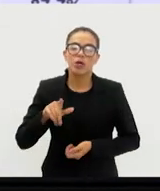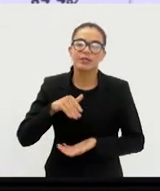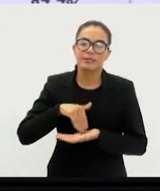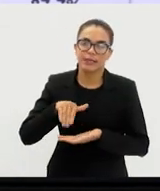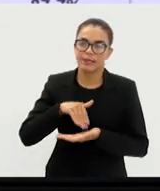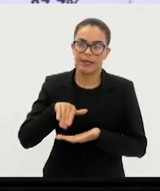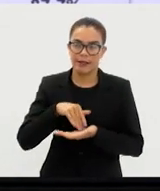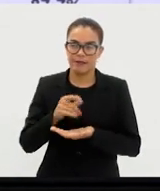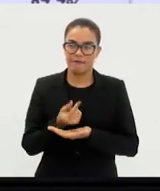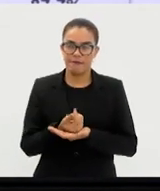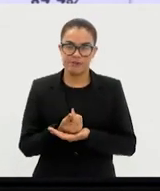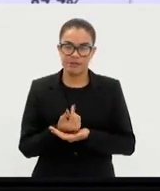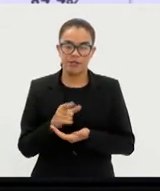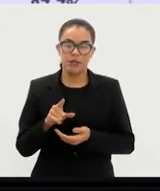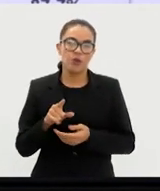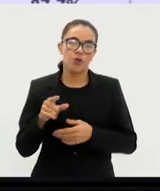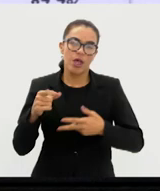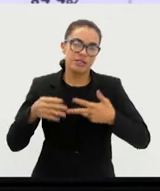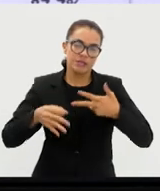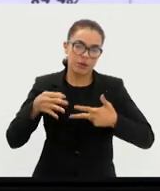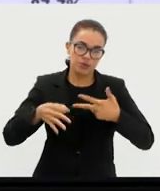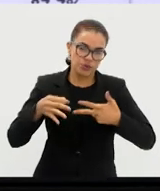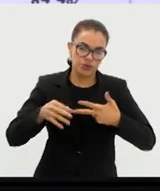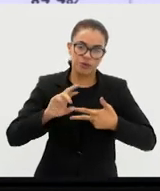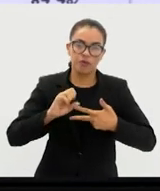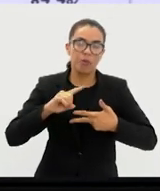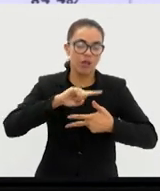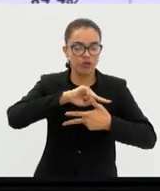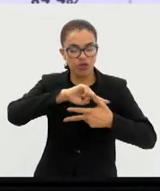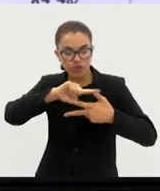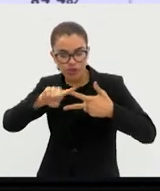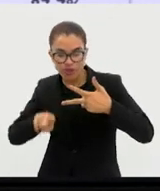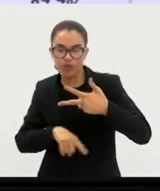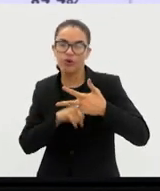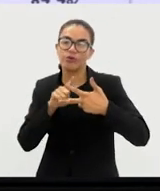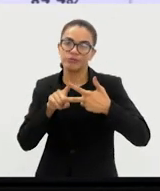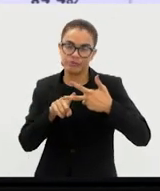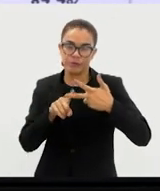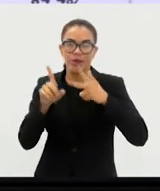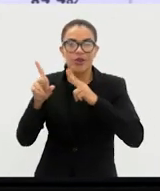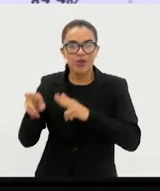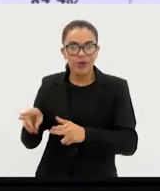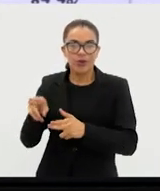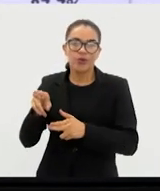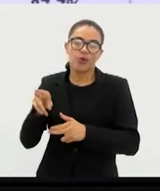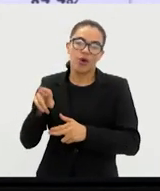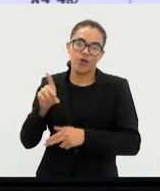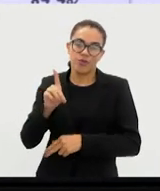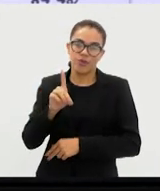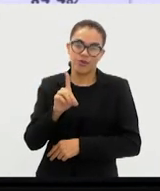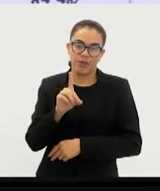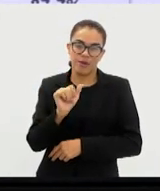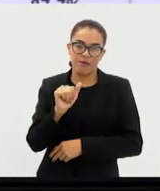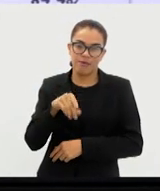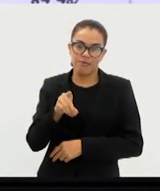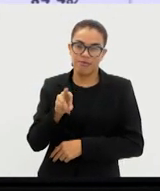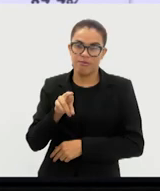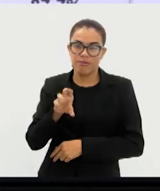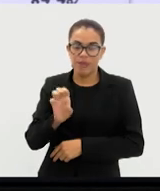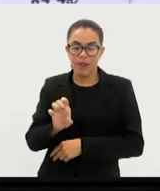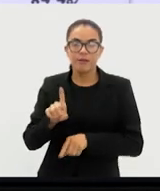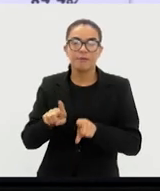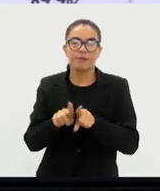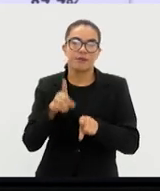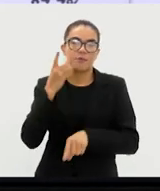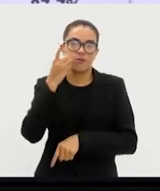do Secretariado, do Poder Executivo, mas de todos os poderes, como o deputado André Correia mencionou aqui, o deputado Luiz Paulo também, de todo o